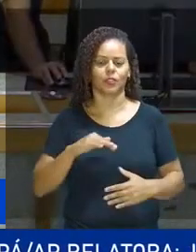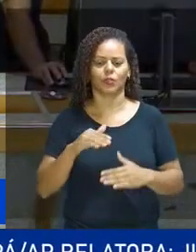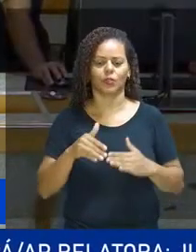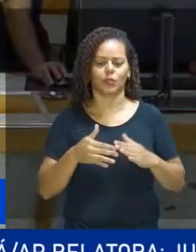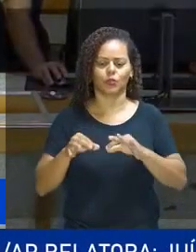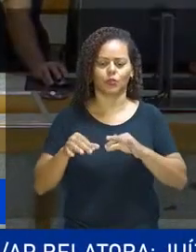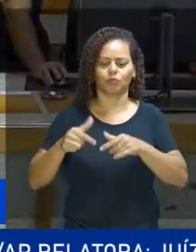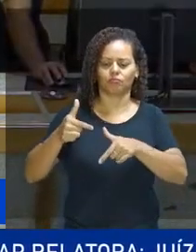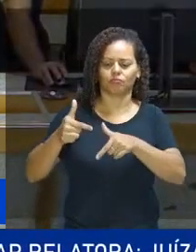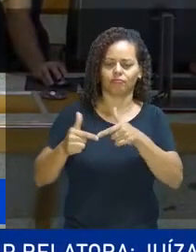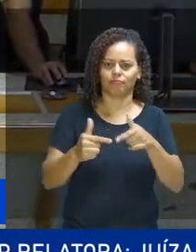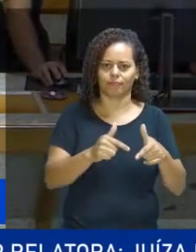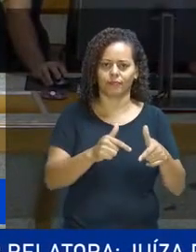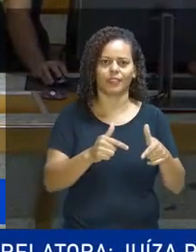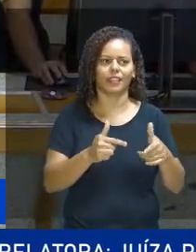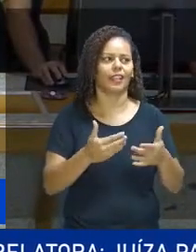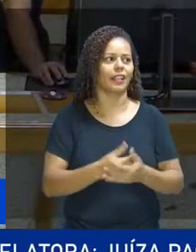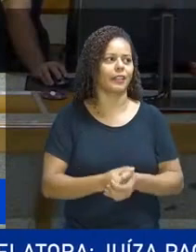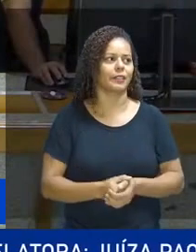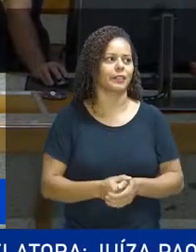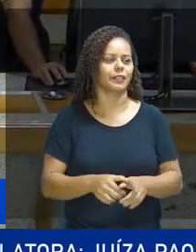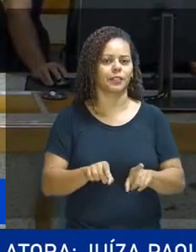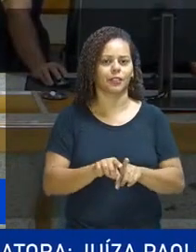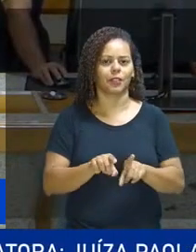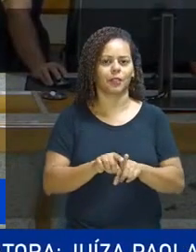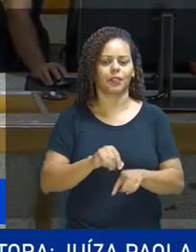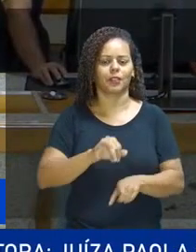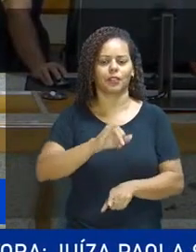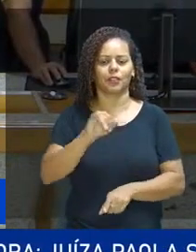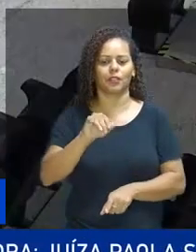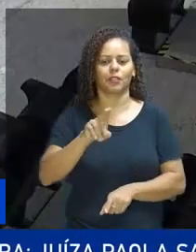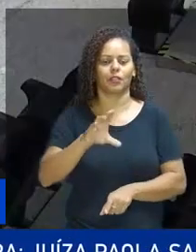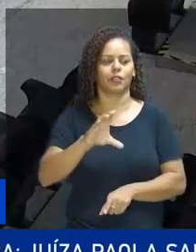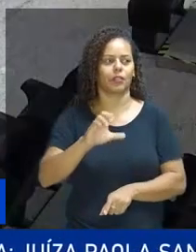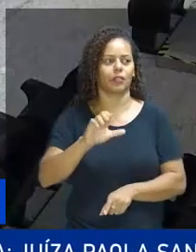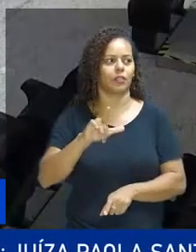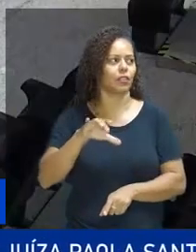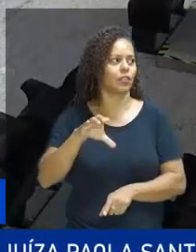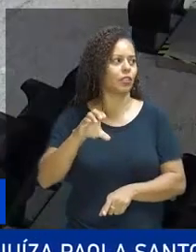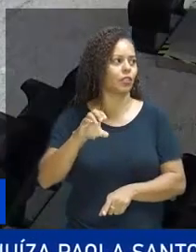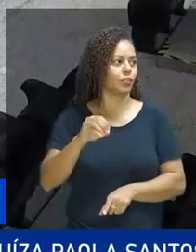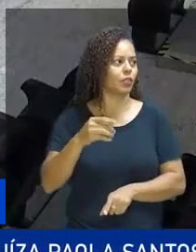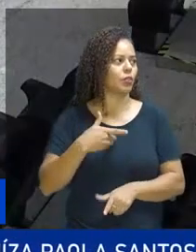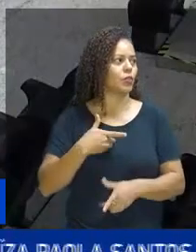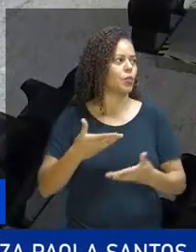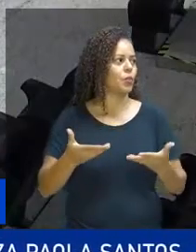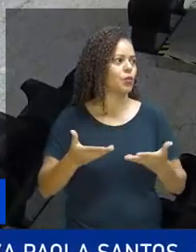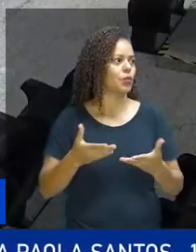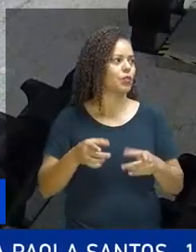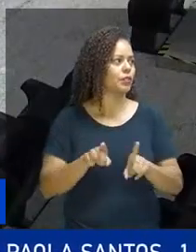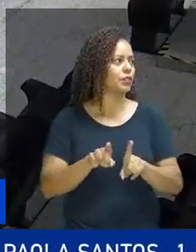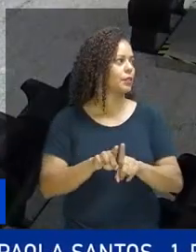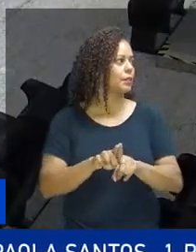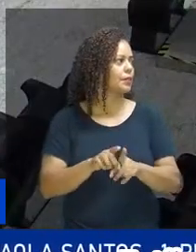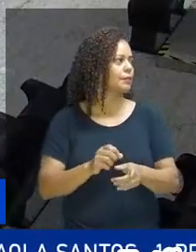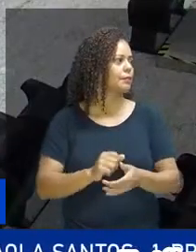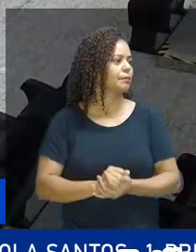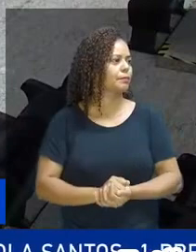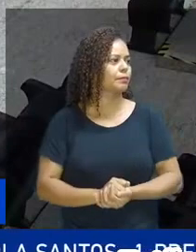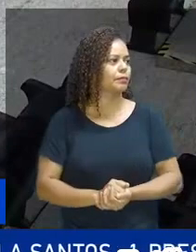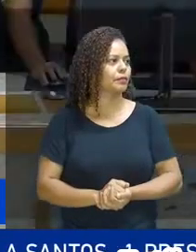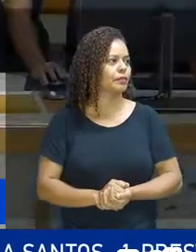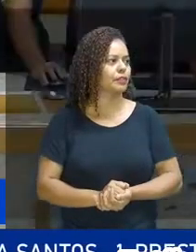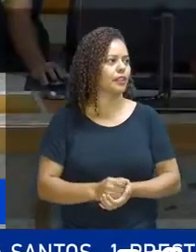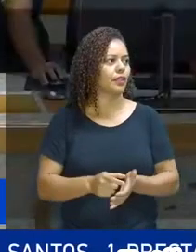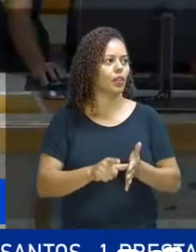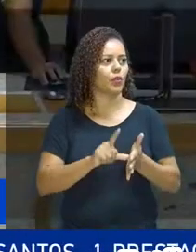aqui presente o doutor Juscelio, que trará processos em mesa retirados de ontem, naquele compromisso que o doutor Juscelio